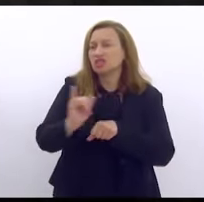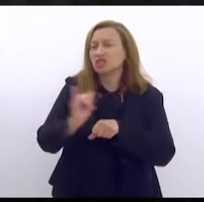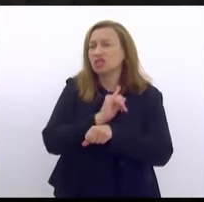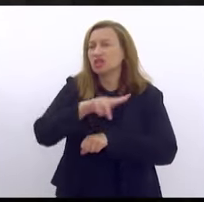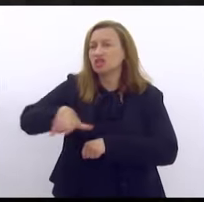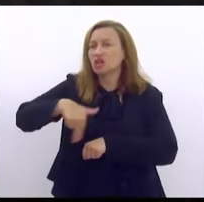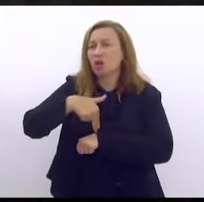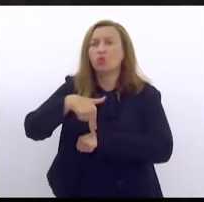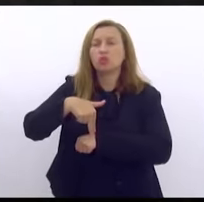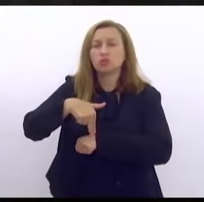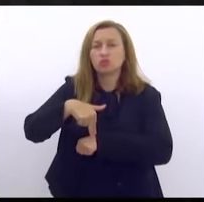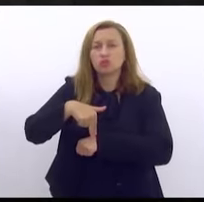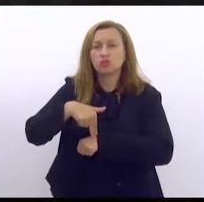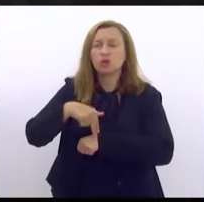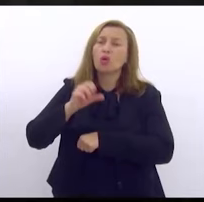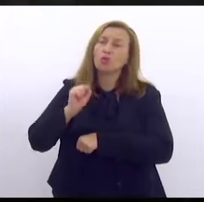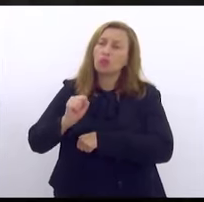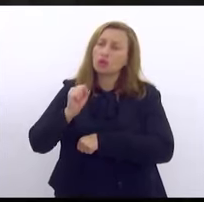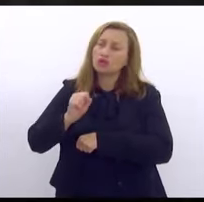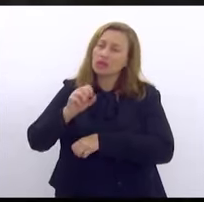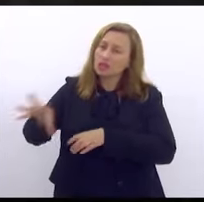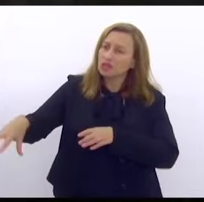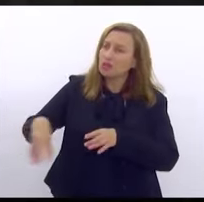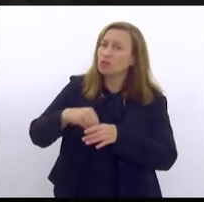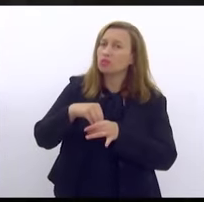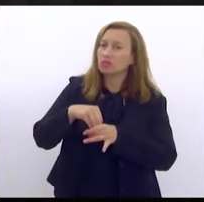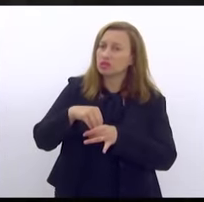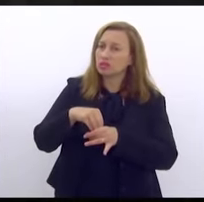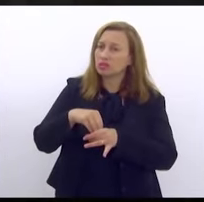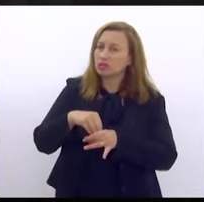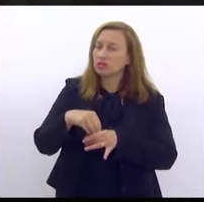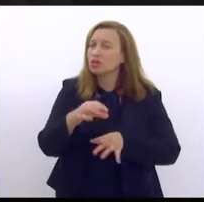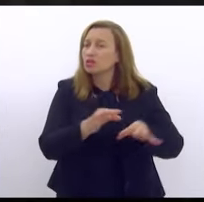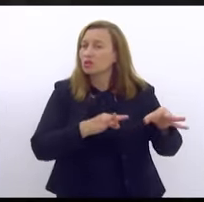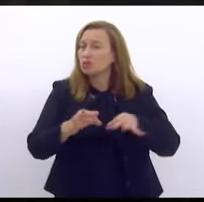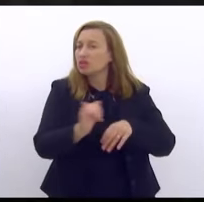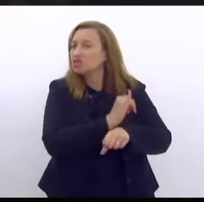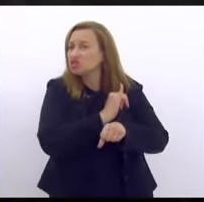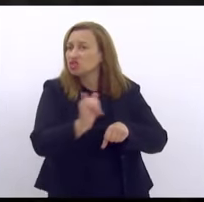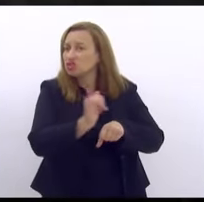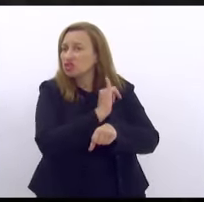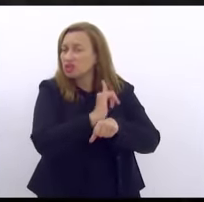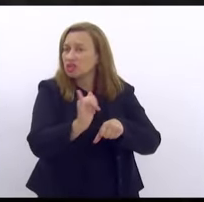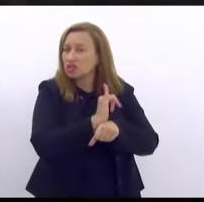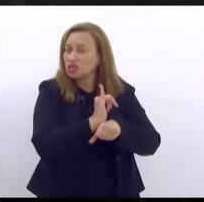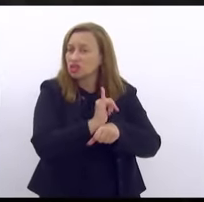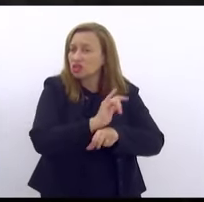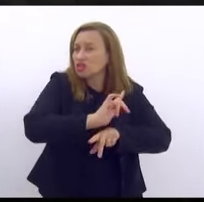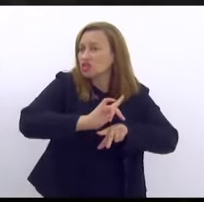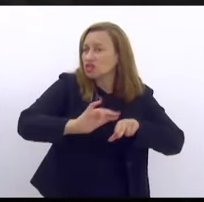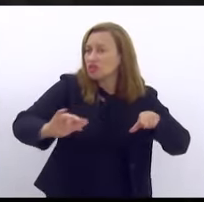União pudesse ser complementado com os planos estratégicos dos